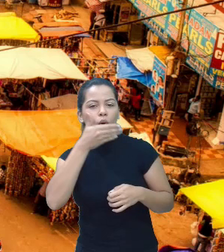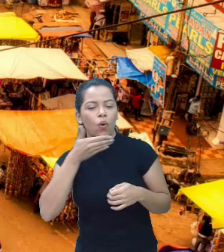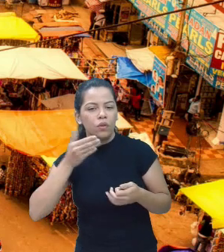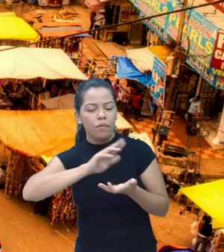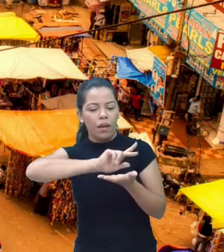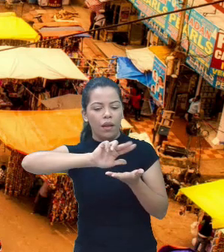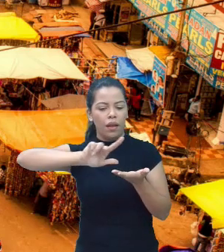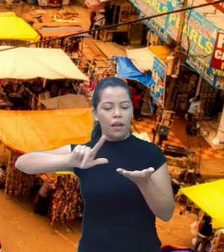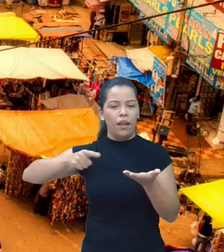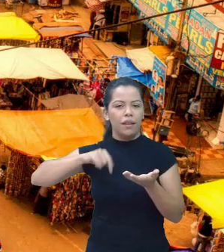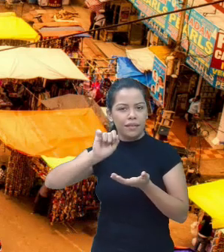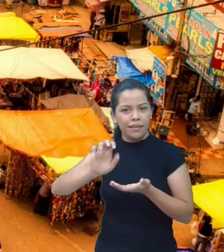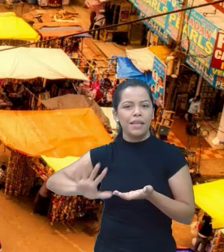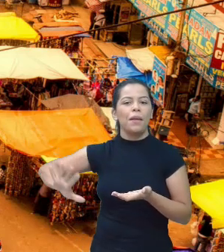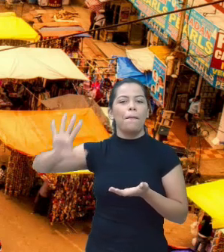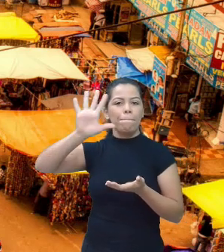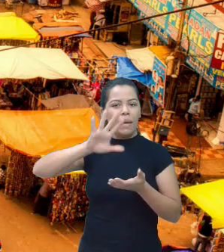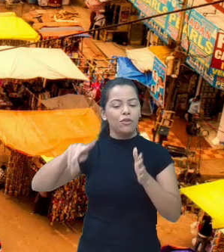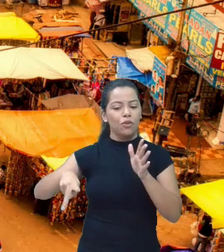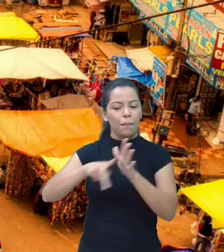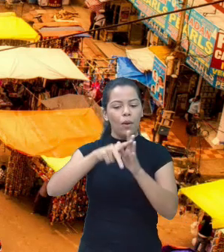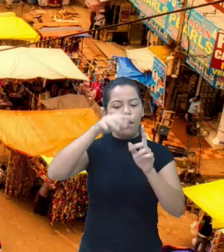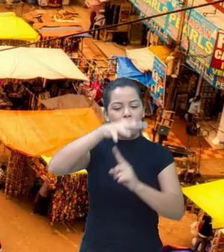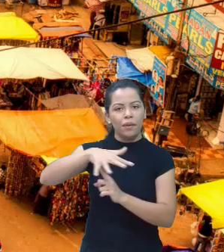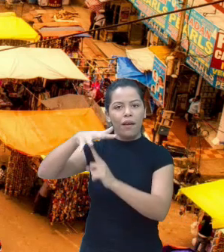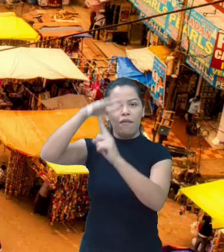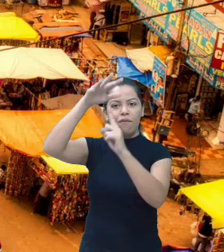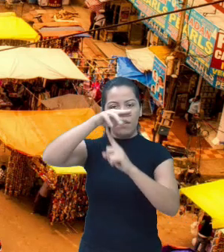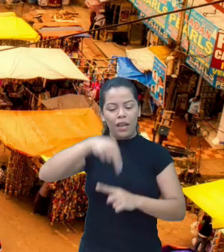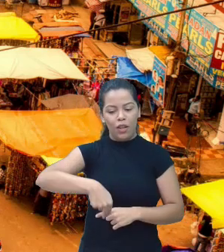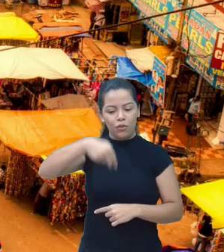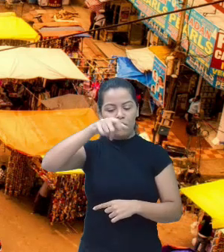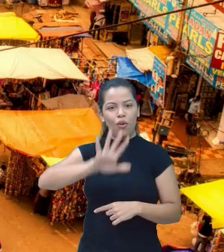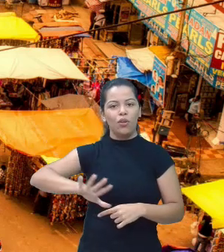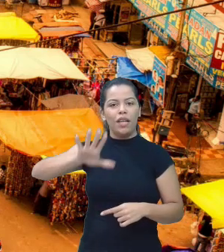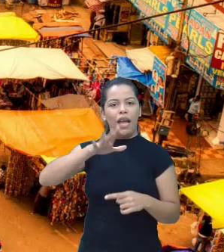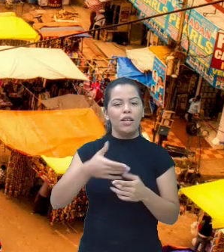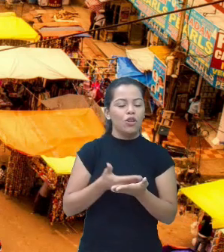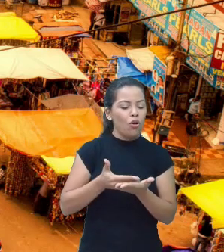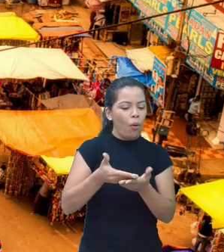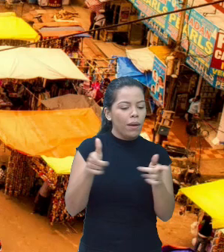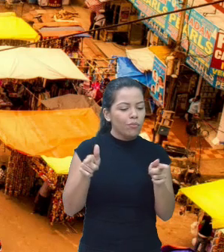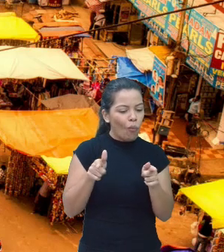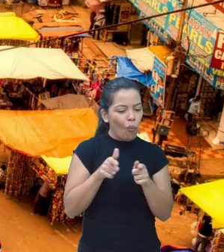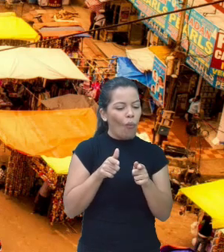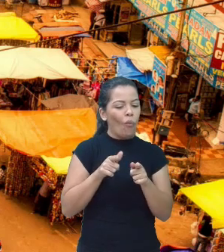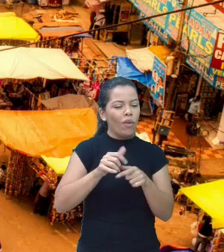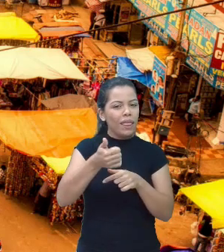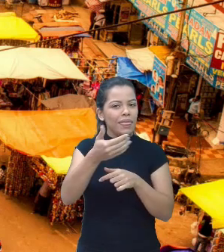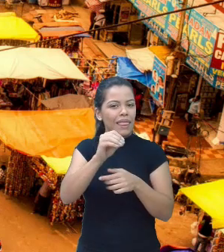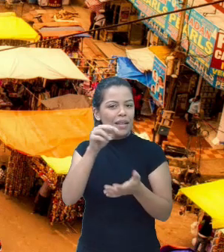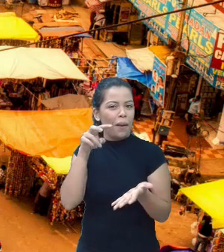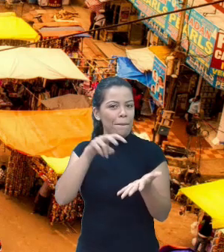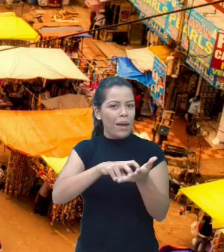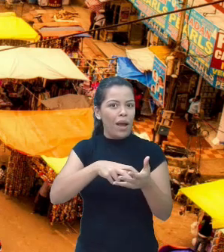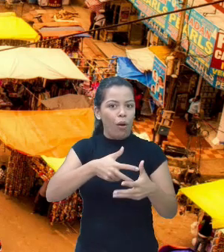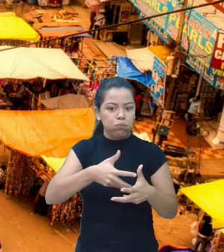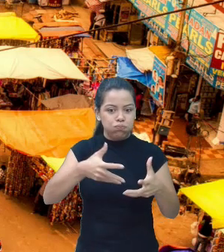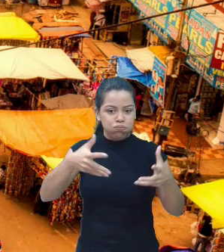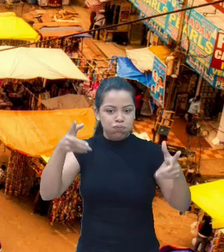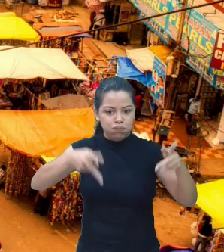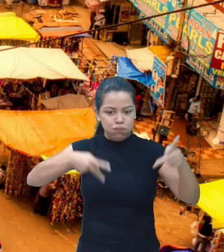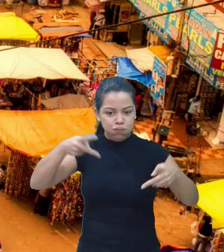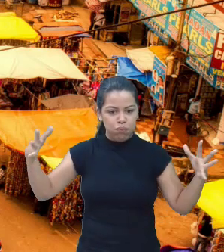a imagem pura de uma feira nordestina que começa pequenina, 10 horas não cabe o povo, e